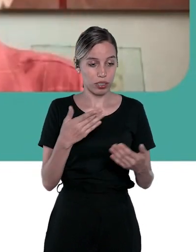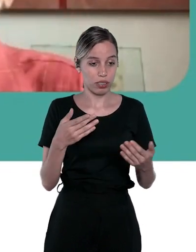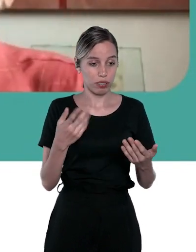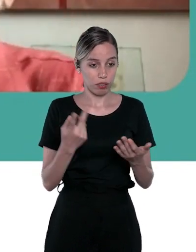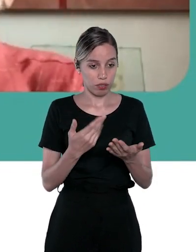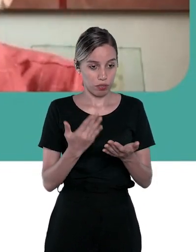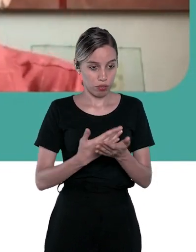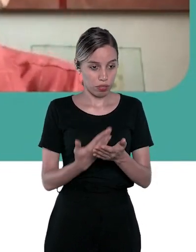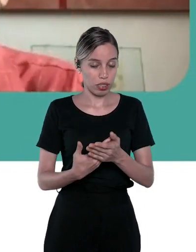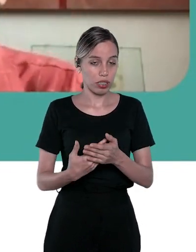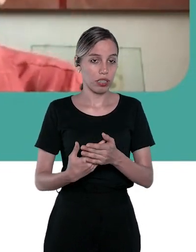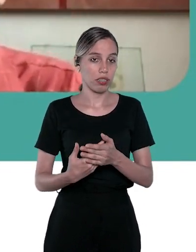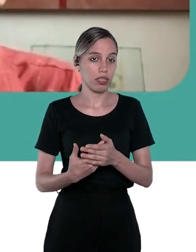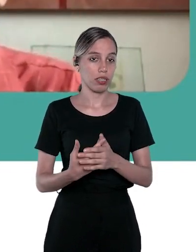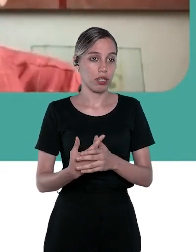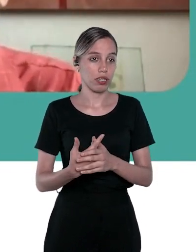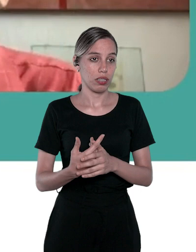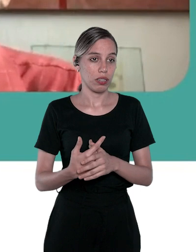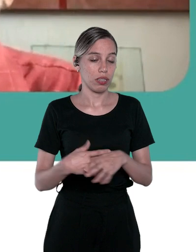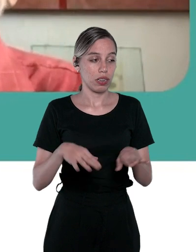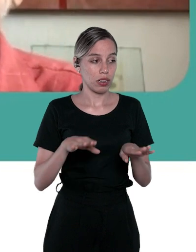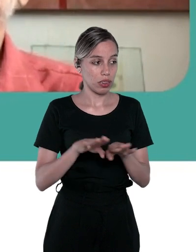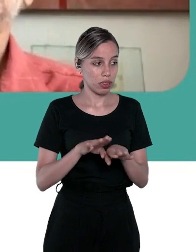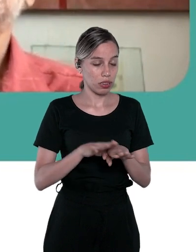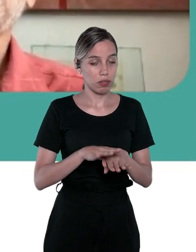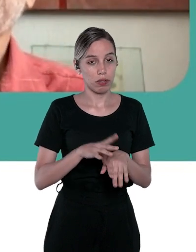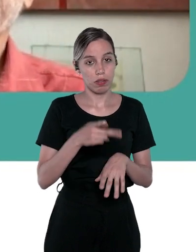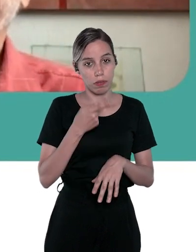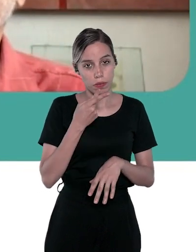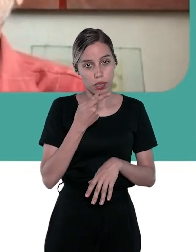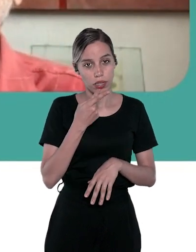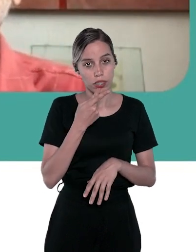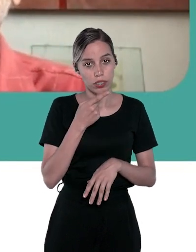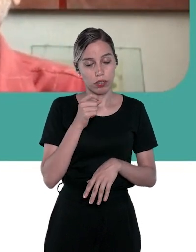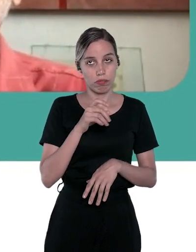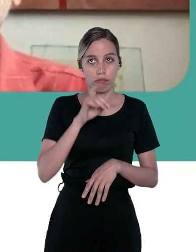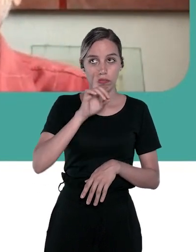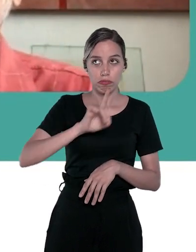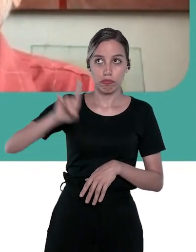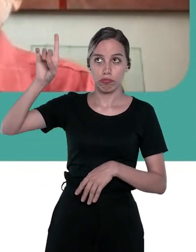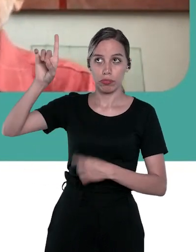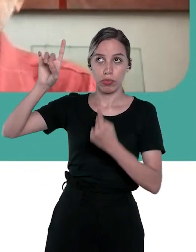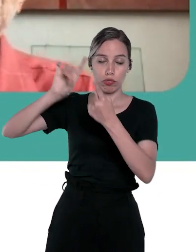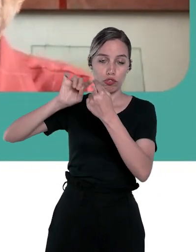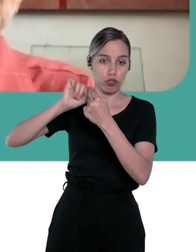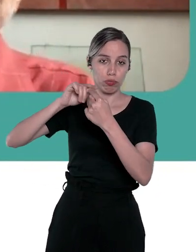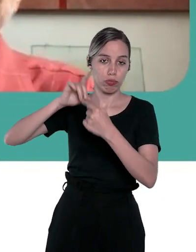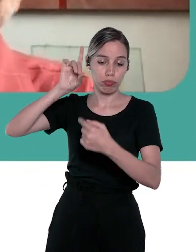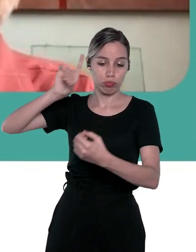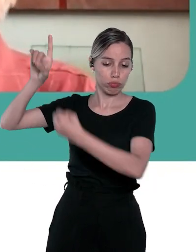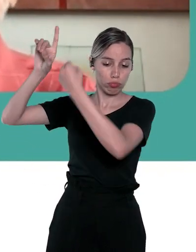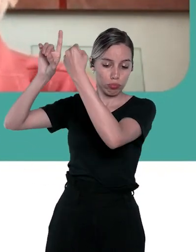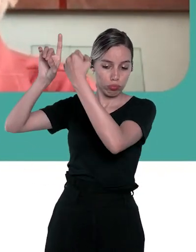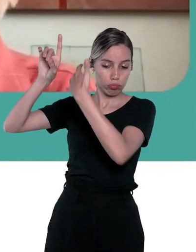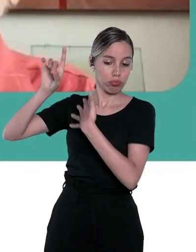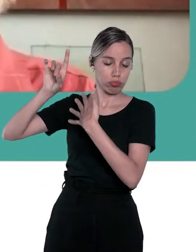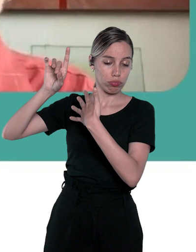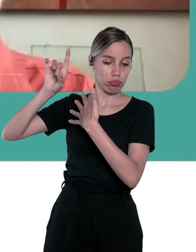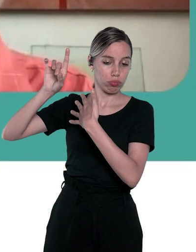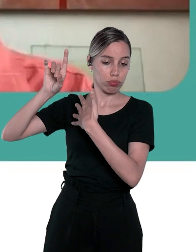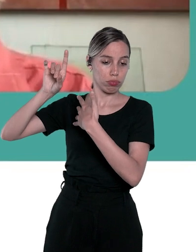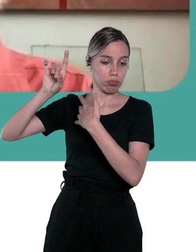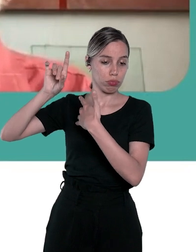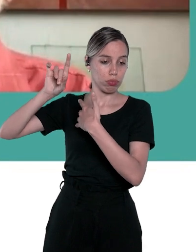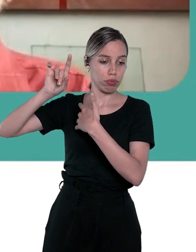ela diz que a inspiração vem do alto, né, para ela. E para você? Não, a Adélia eu